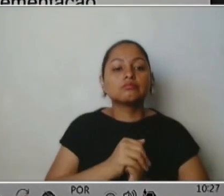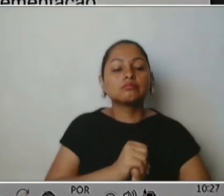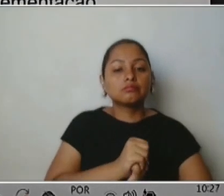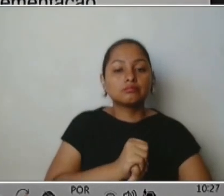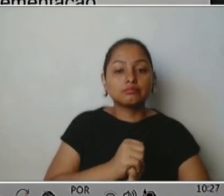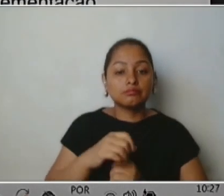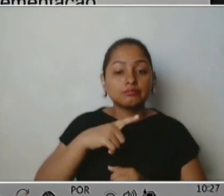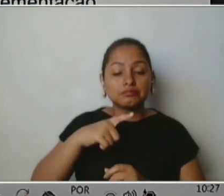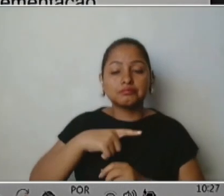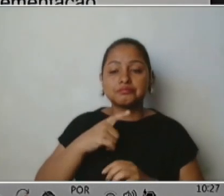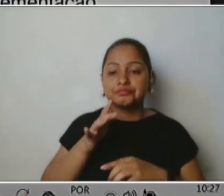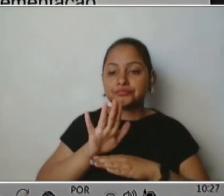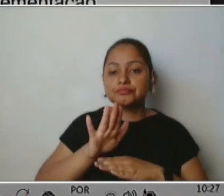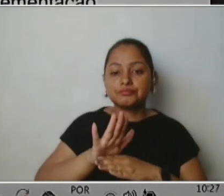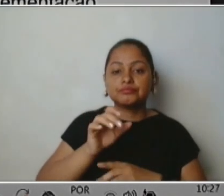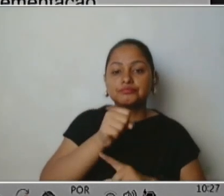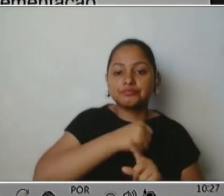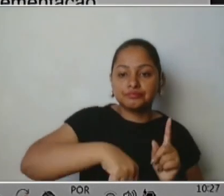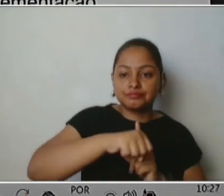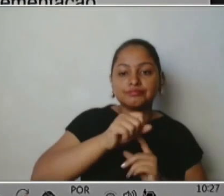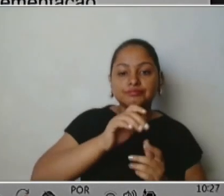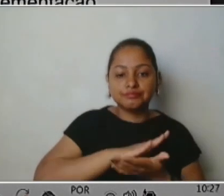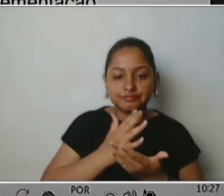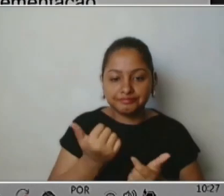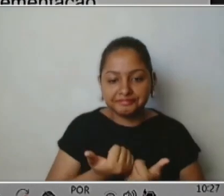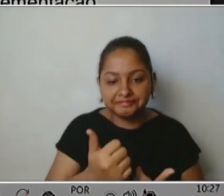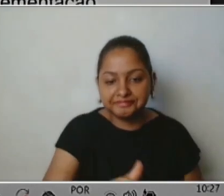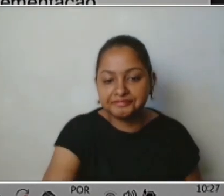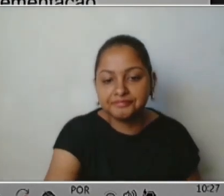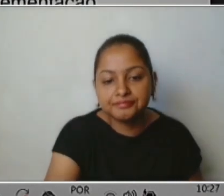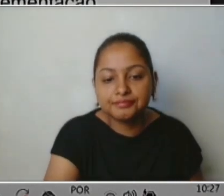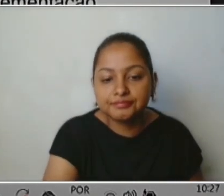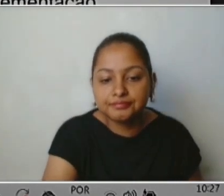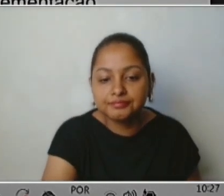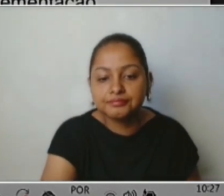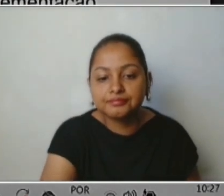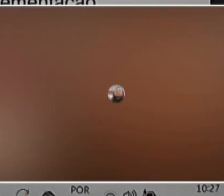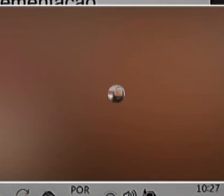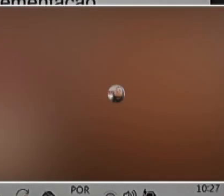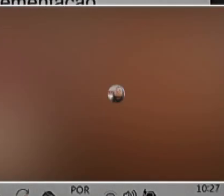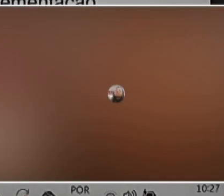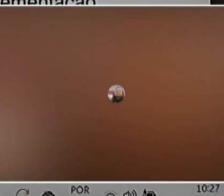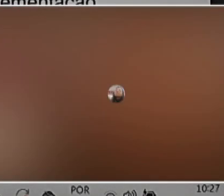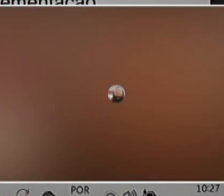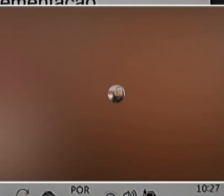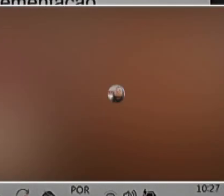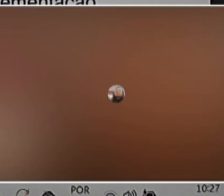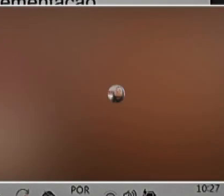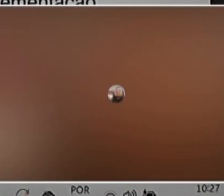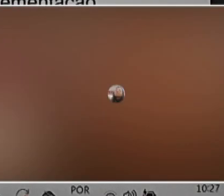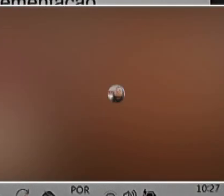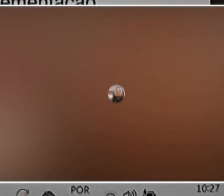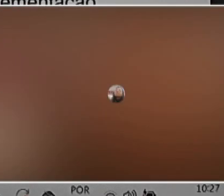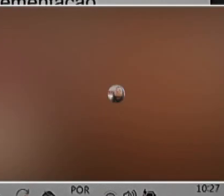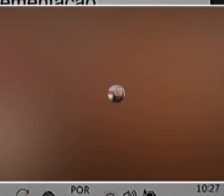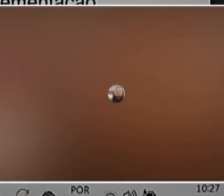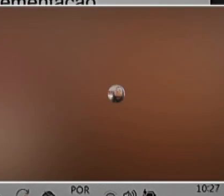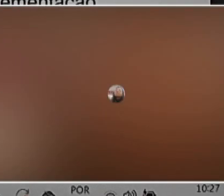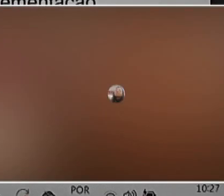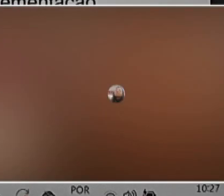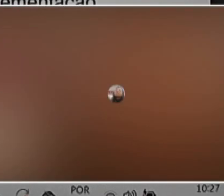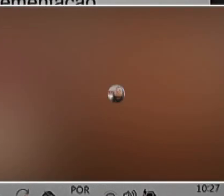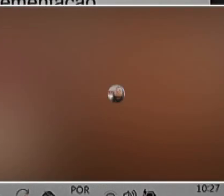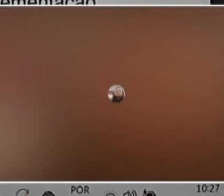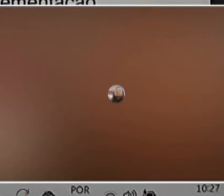assistencial, social, educacional, cultural, esportiva e relacionada à saúde, em suplementação aos recursos de origem